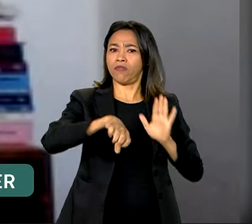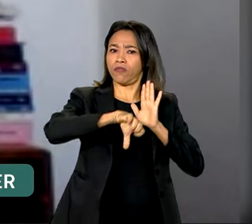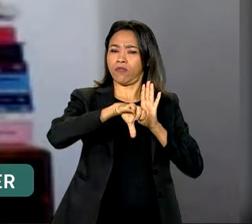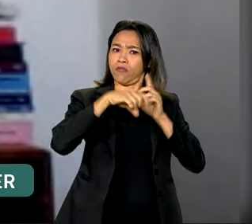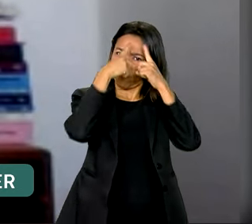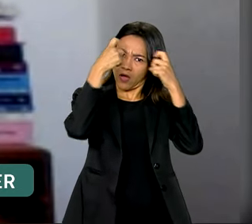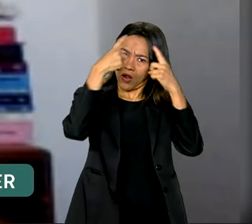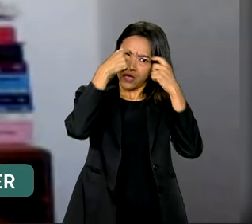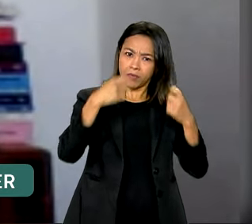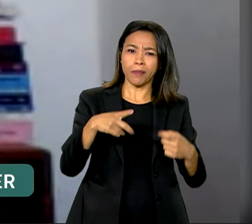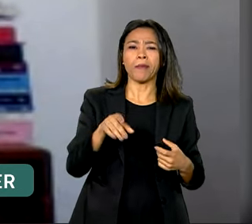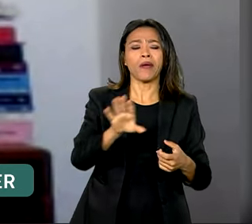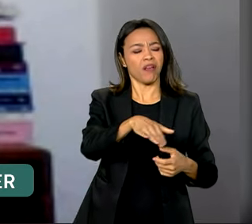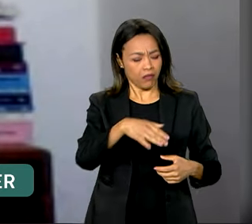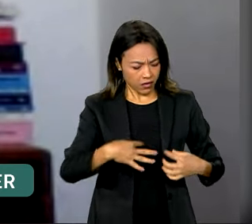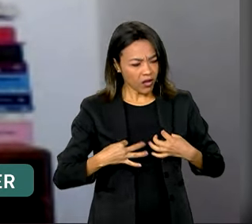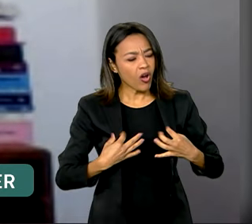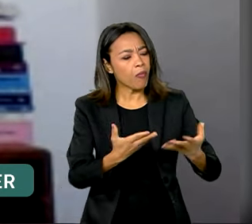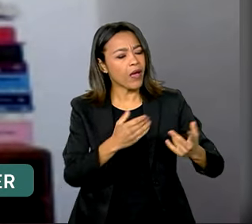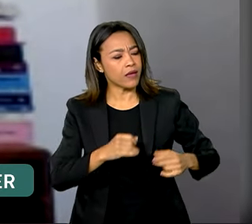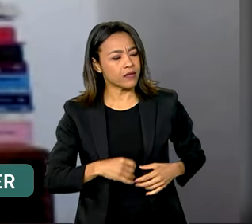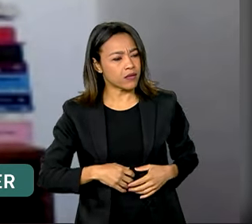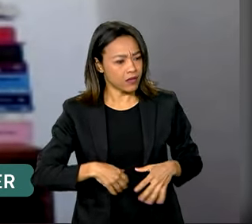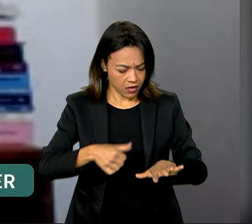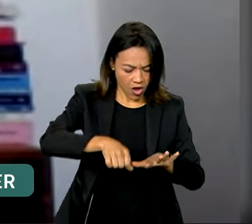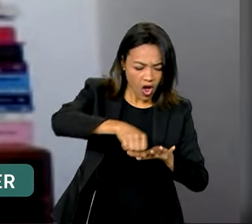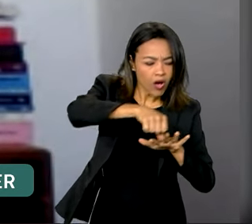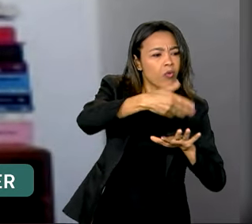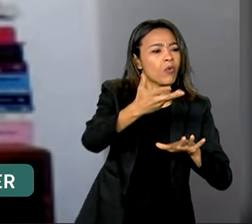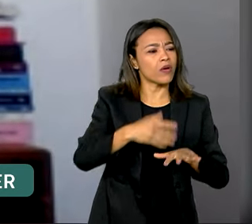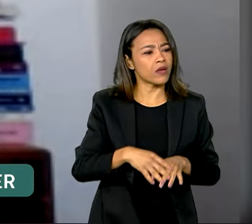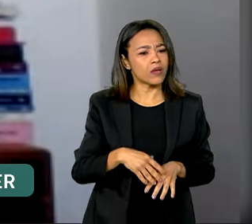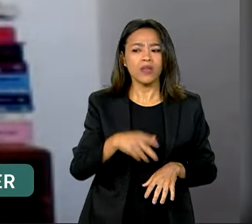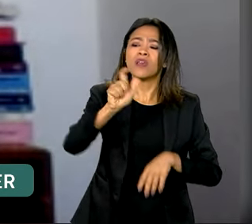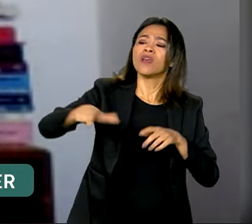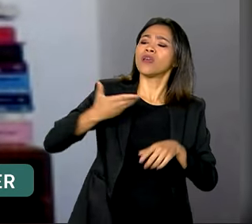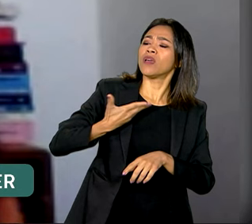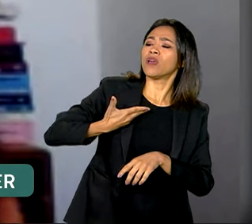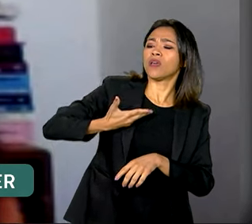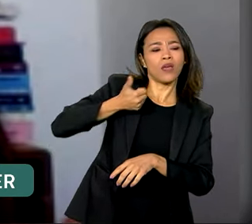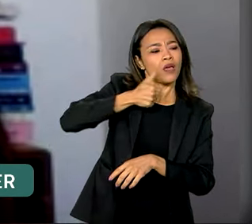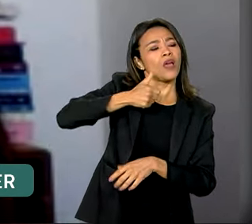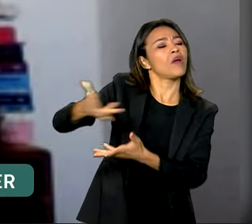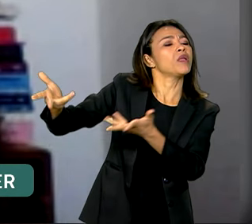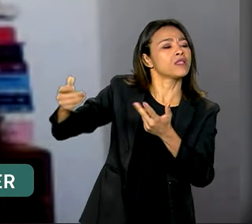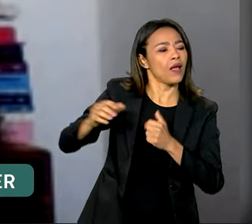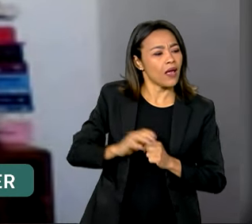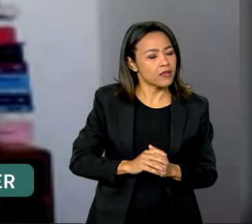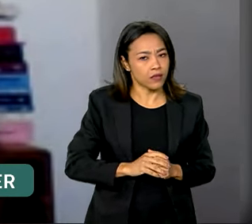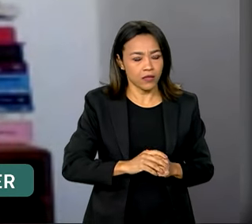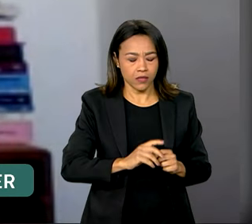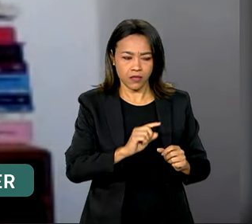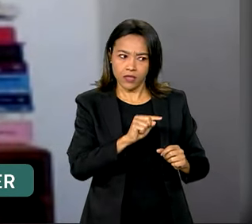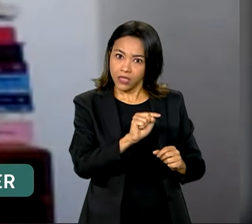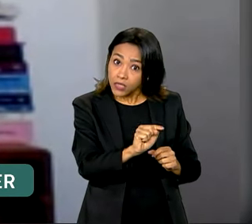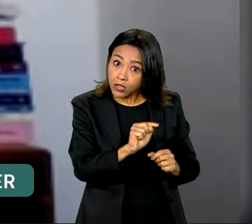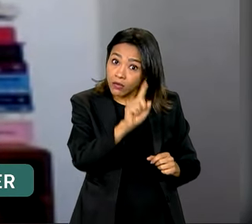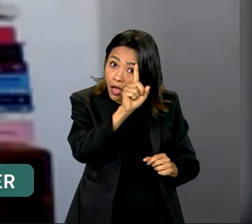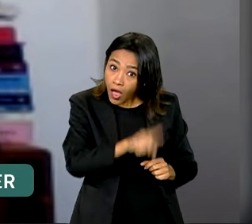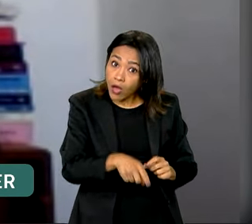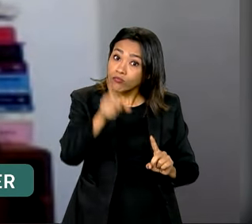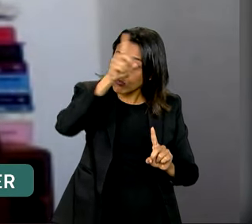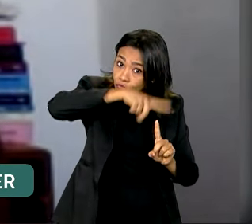exemplo, questionar a roupa, questionar a unha, questionar amizades, o fato de você conversar, se direcionar a